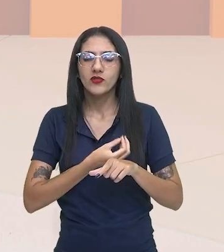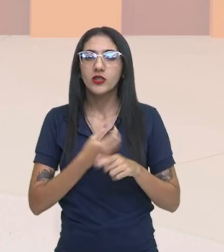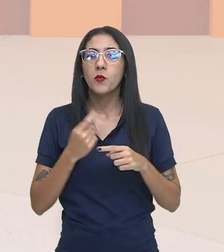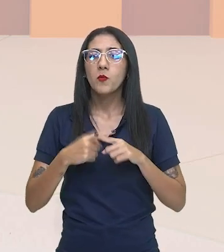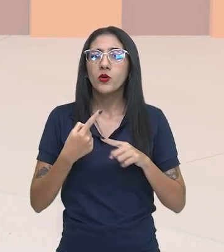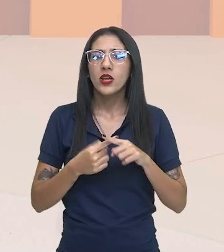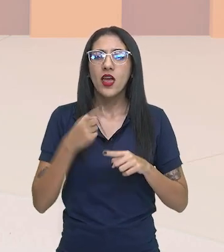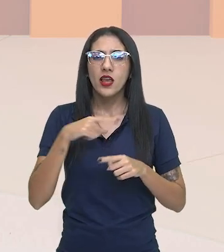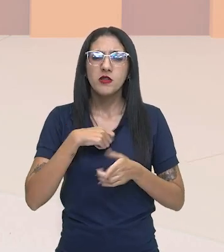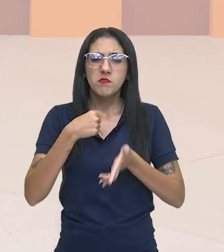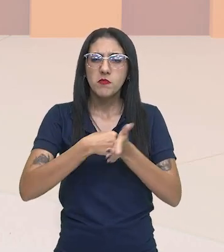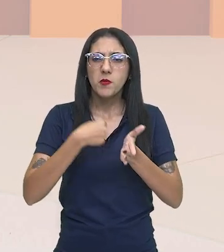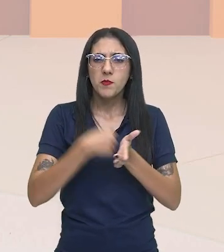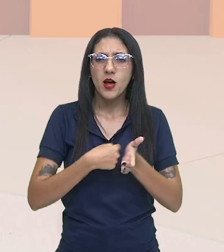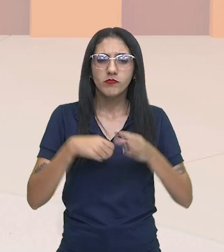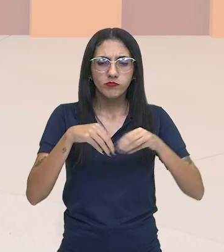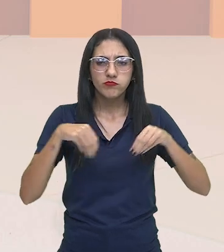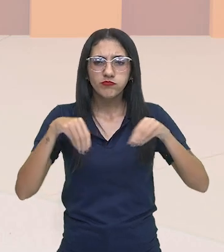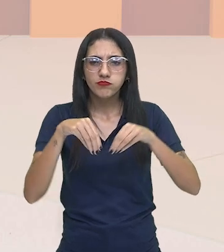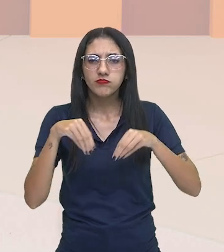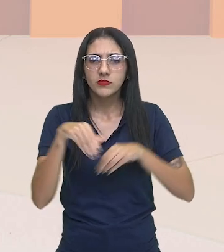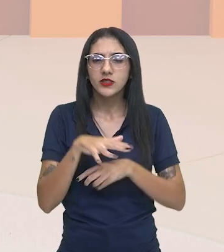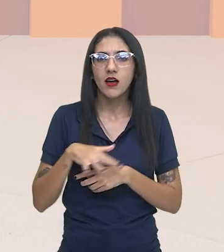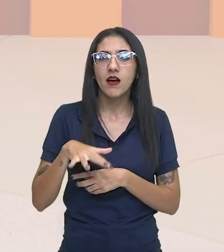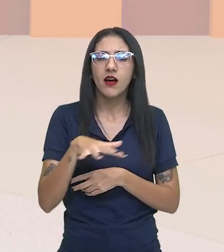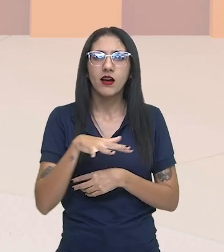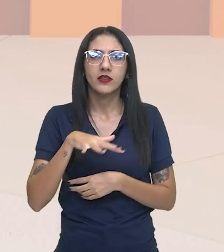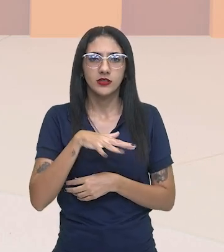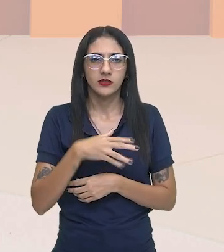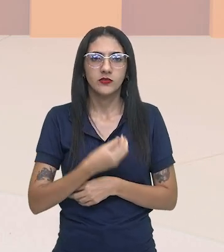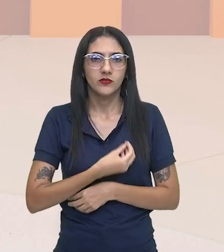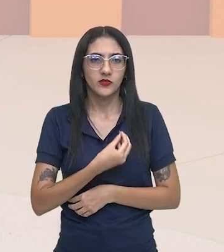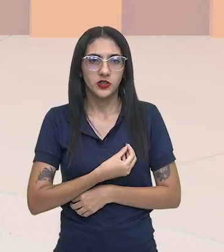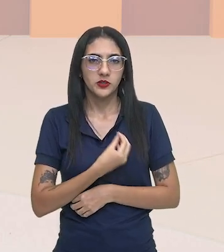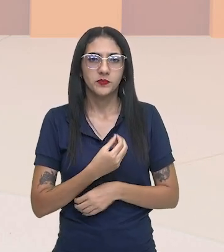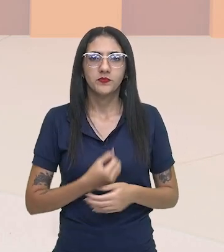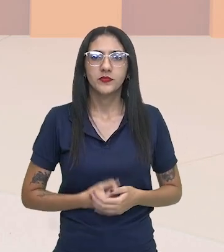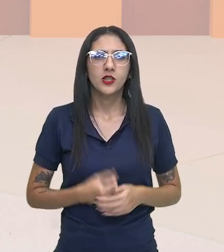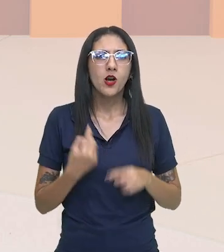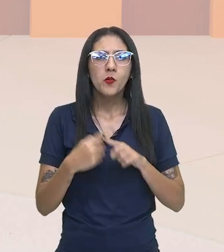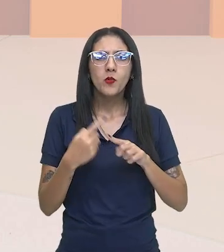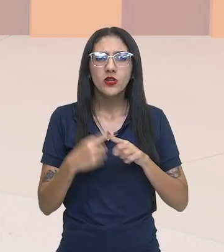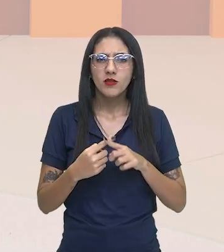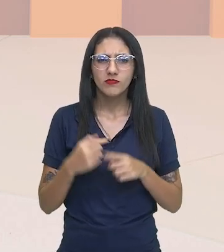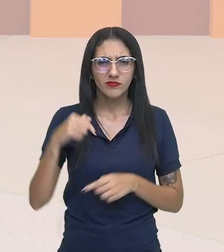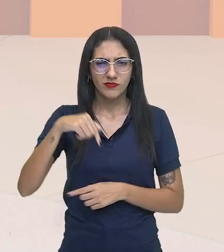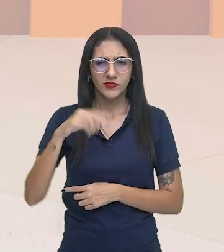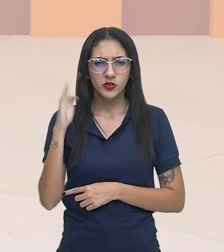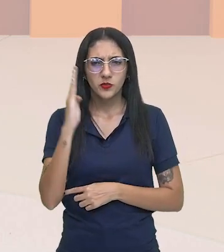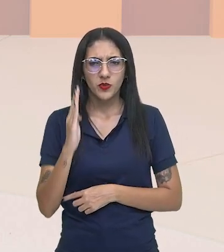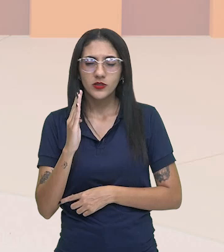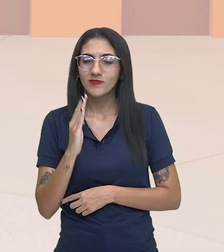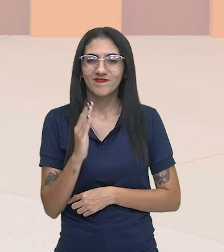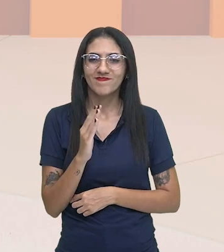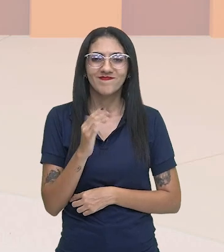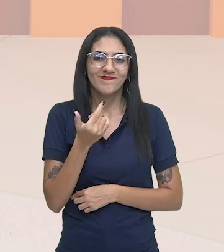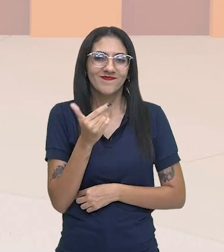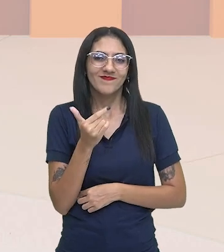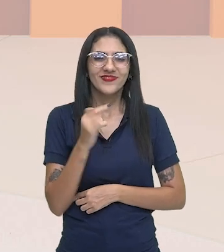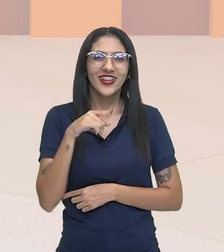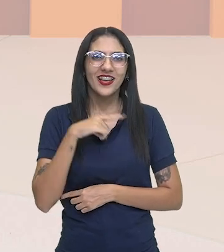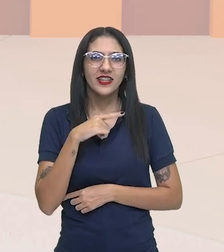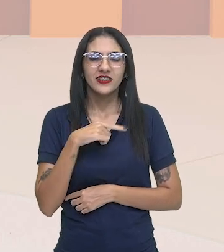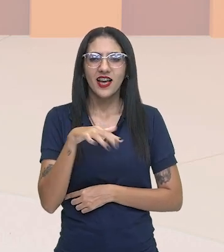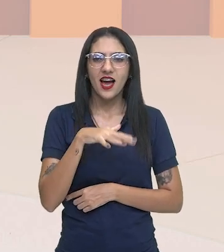Por redistribuição de terra, né? Porque o Brasil é um país aí que não tem muito, né?